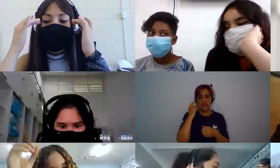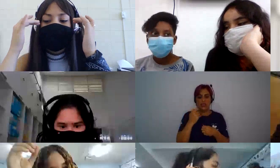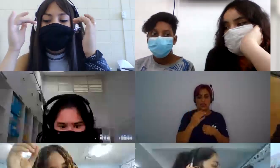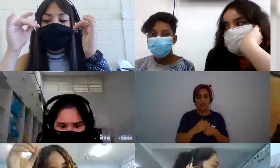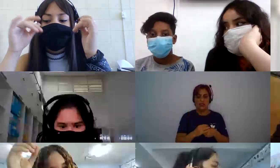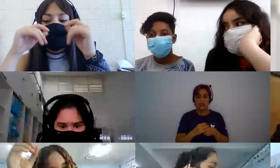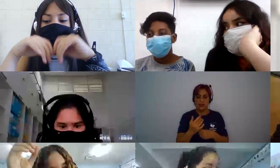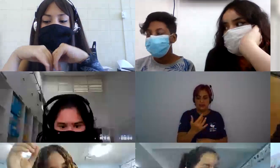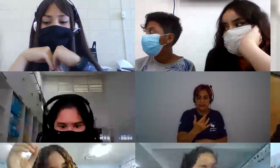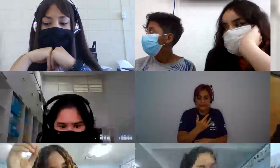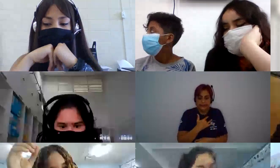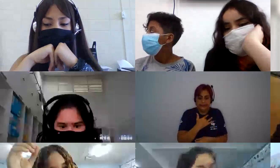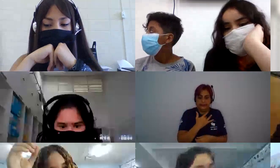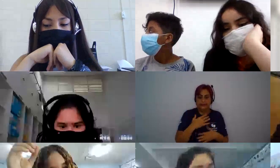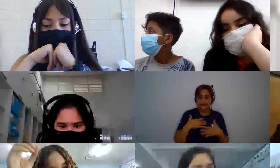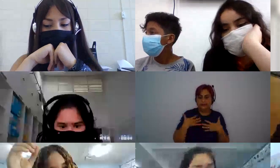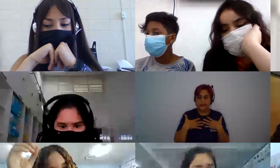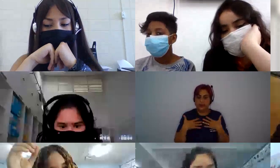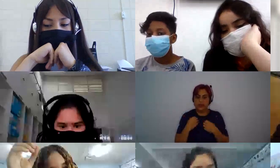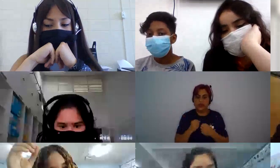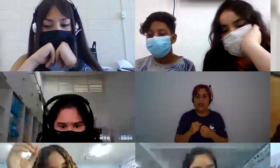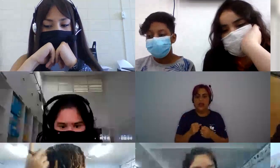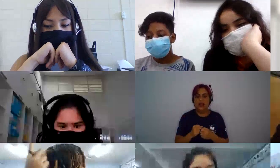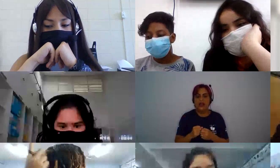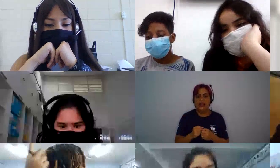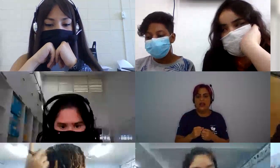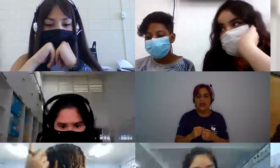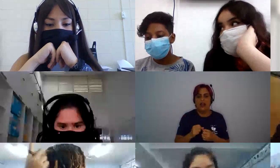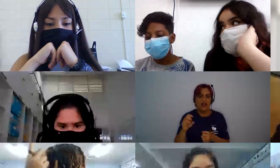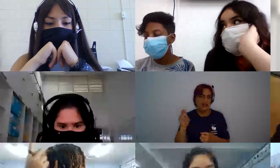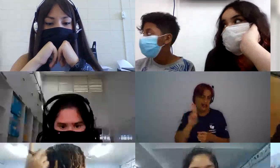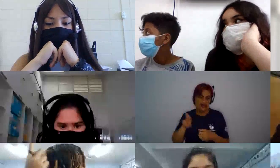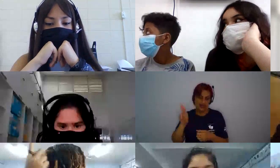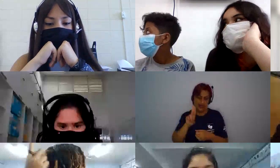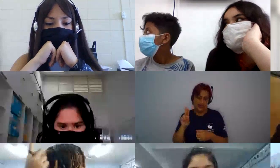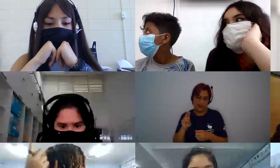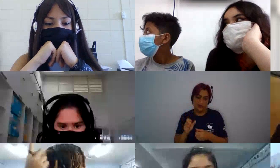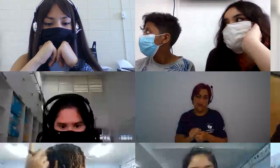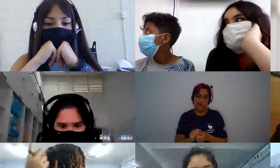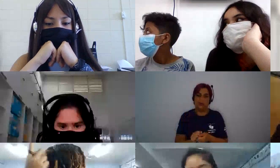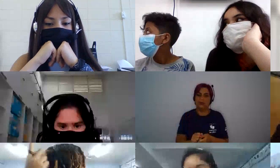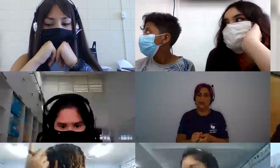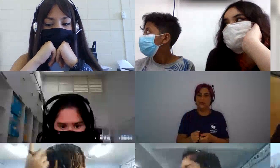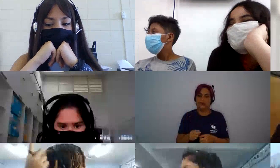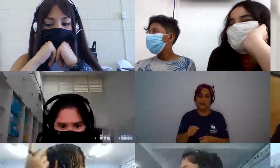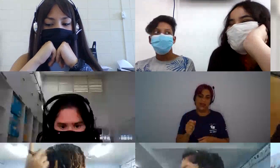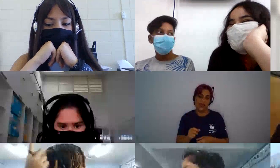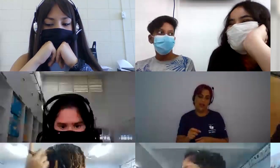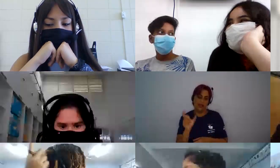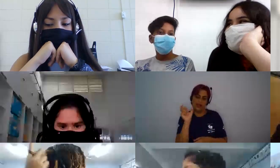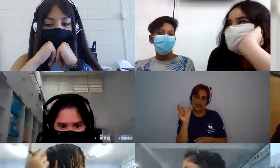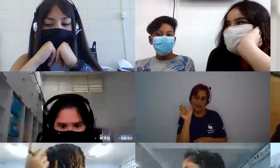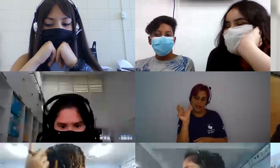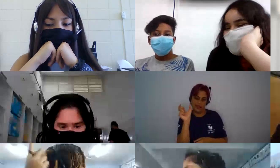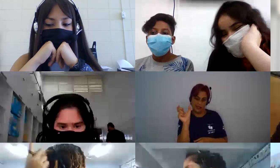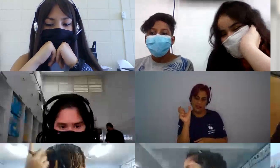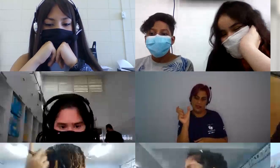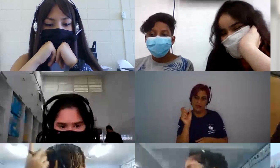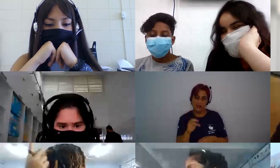vezes é polêmico, né? A gente nem está usando mais a palavra masturbação, porque ficou tão zoada essa palavra,